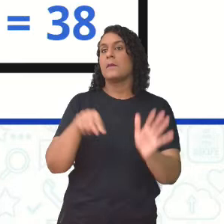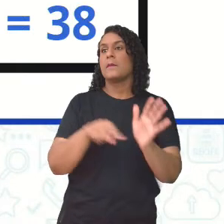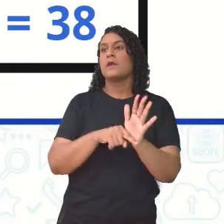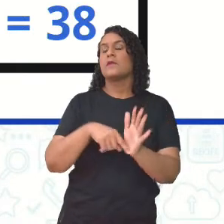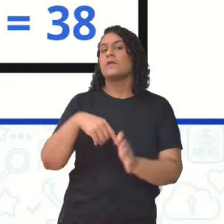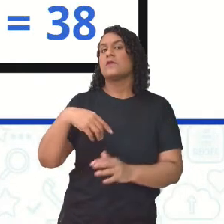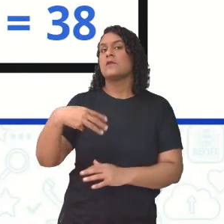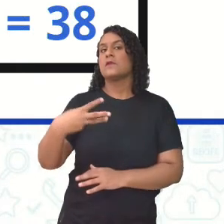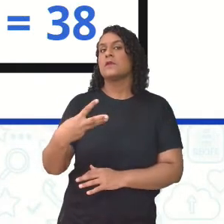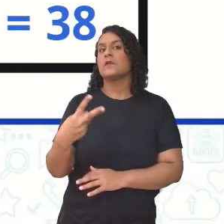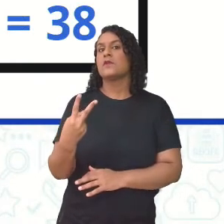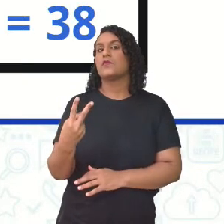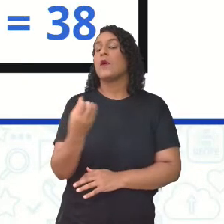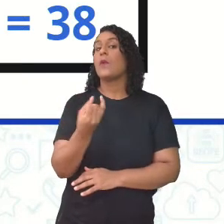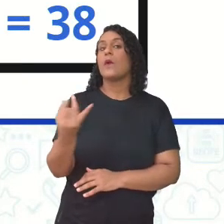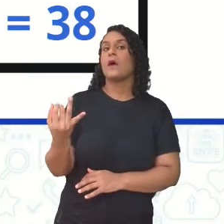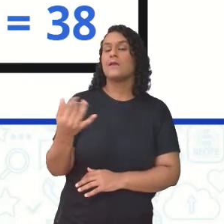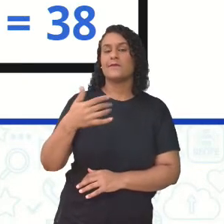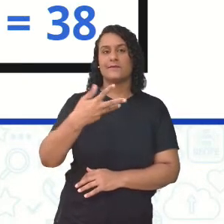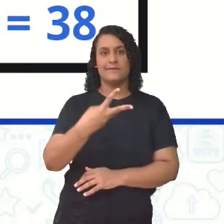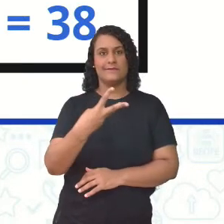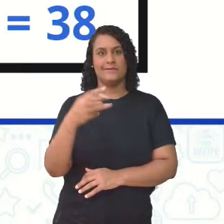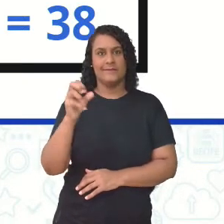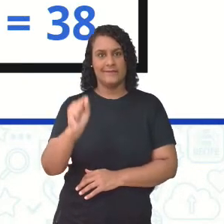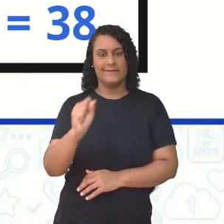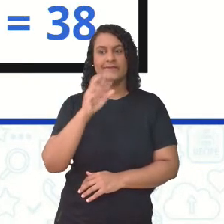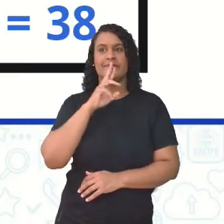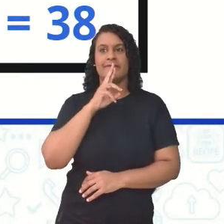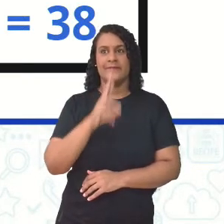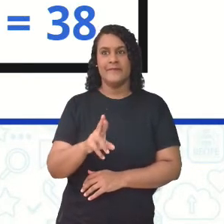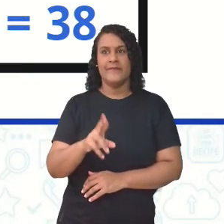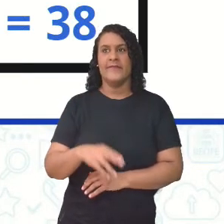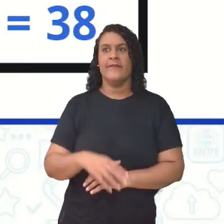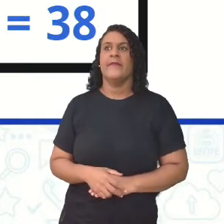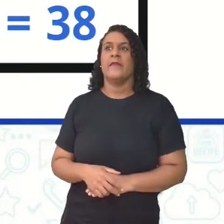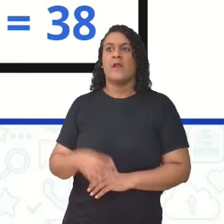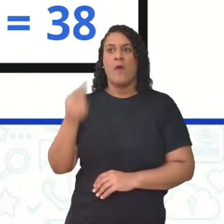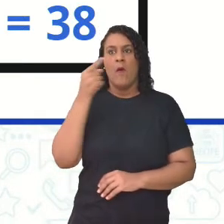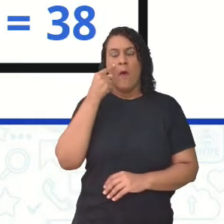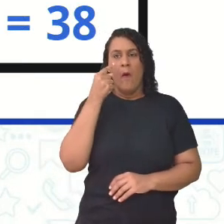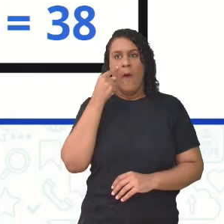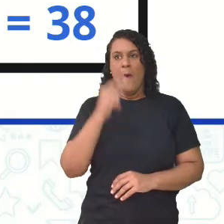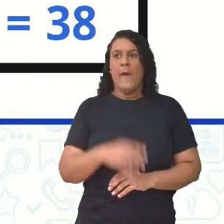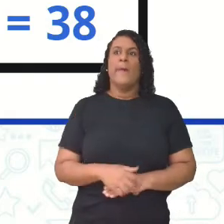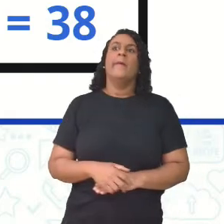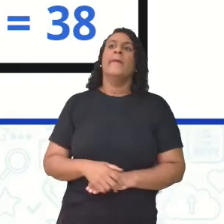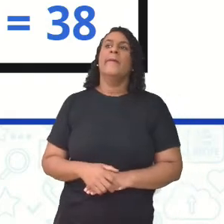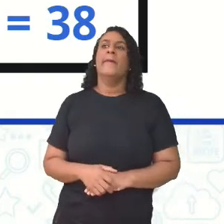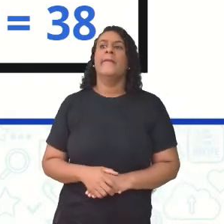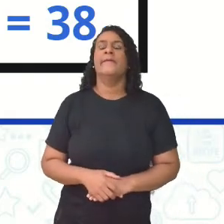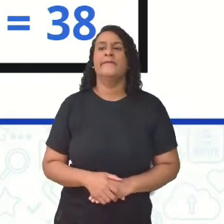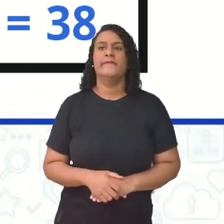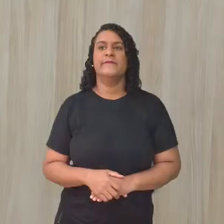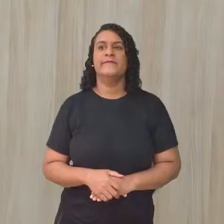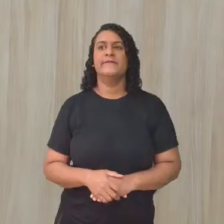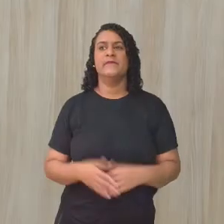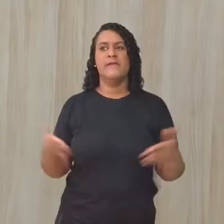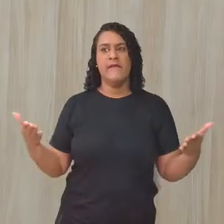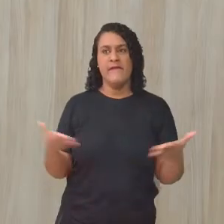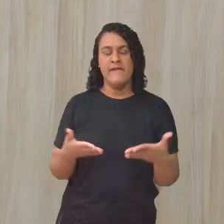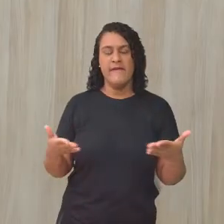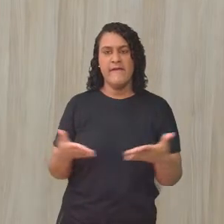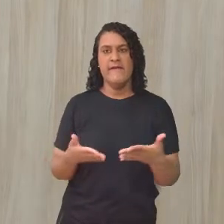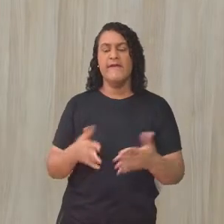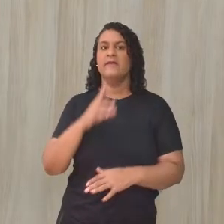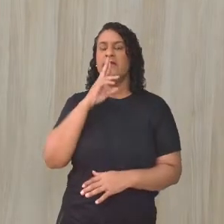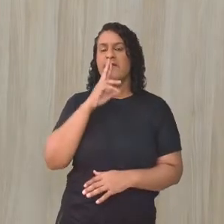Ricardinho? Isso vai dar igual a 38. Então, vê só. Acabamos de resolver um problema do dia a dia